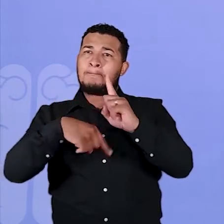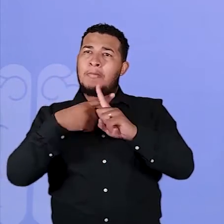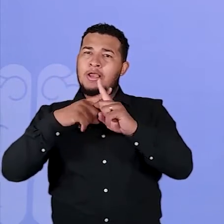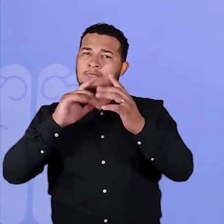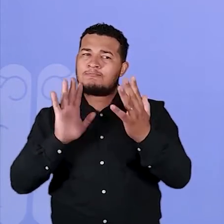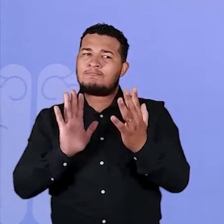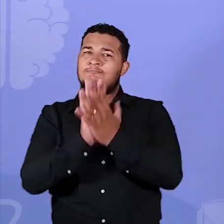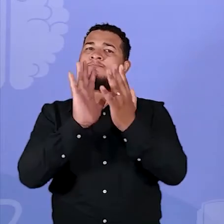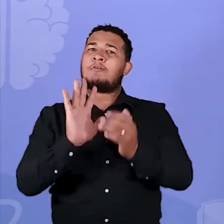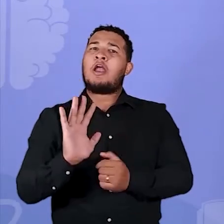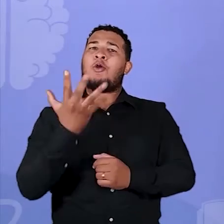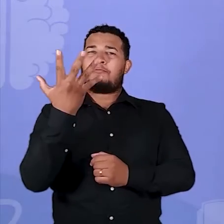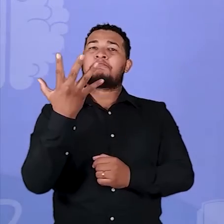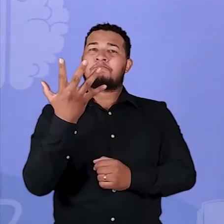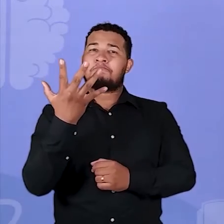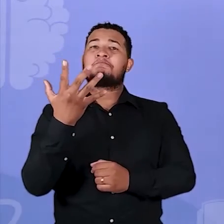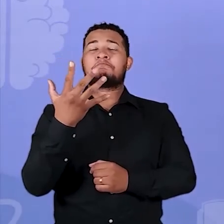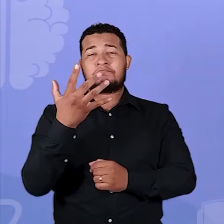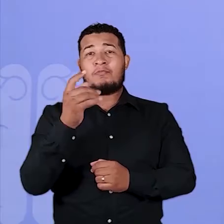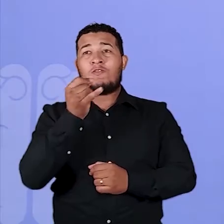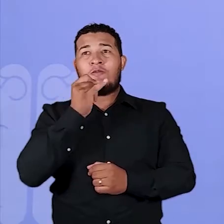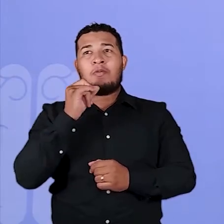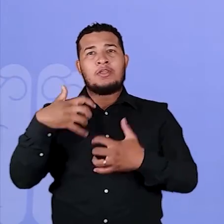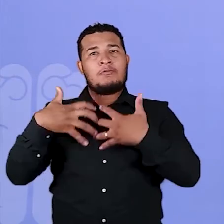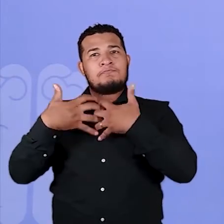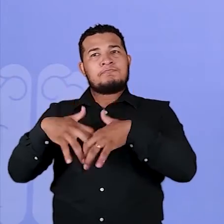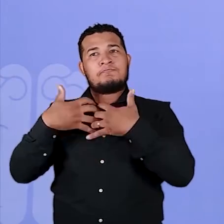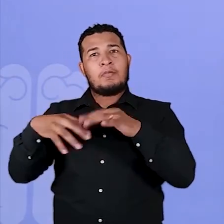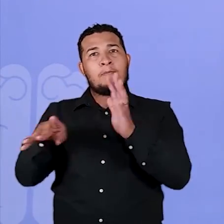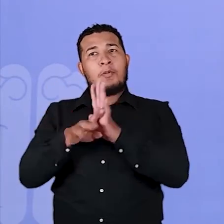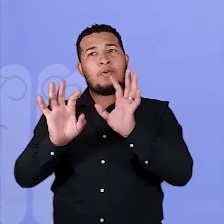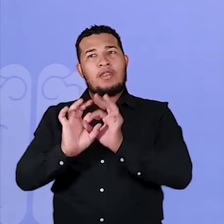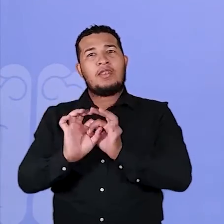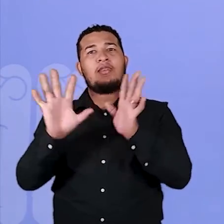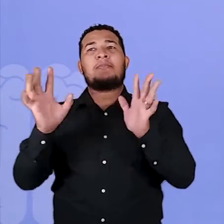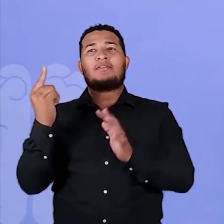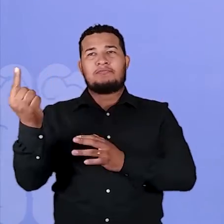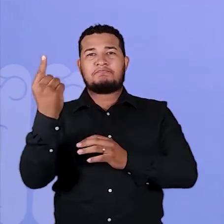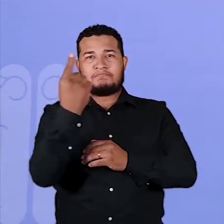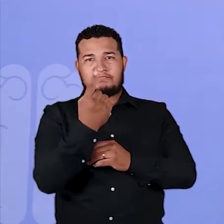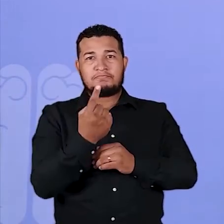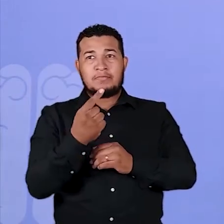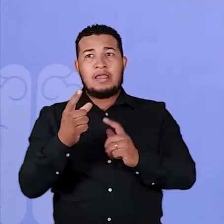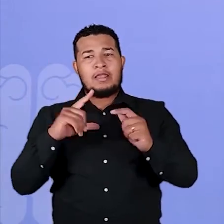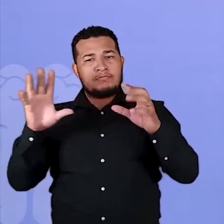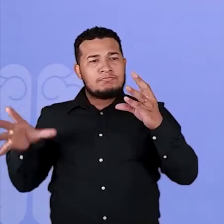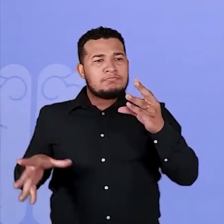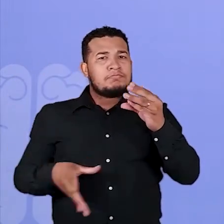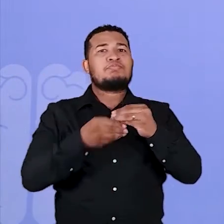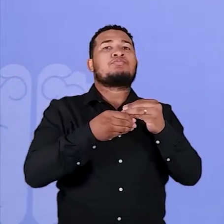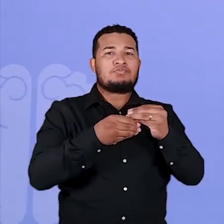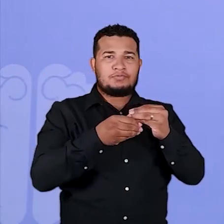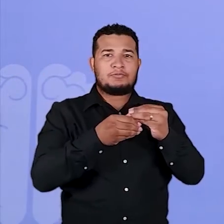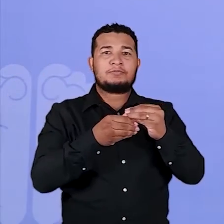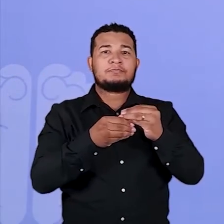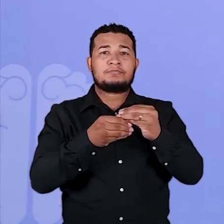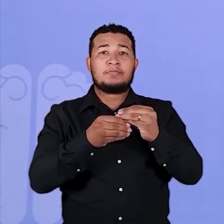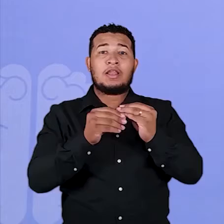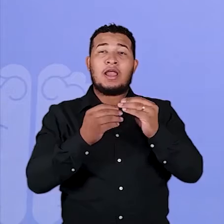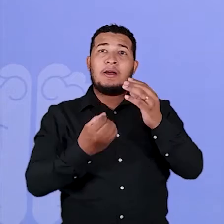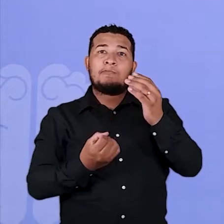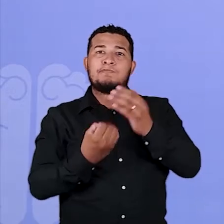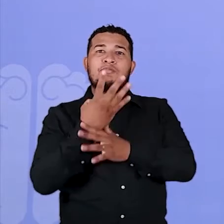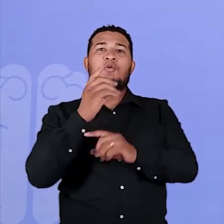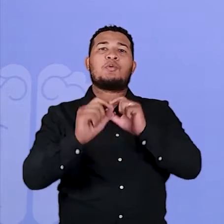consequências, o que acontece? Então, se a gente pega esse raciocínio de liberdade pessoal e a gente leva ele às últimas consequências,